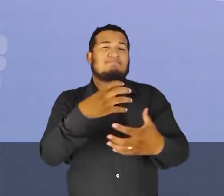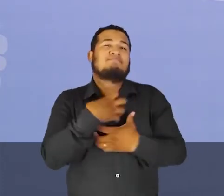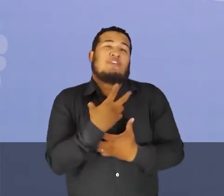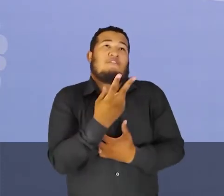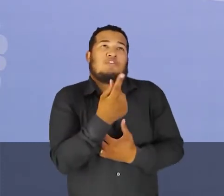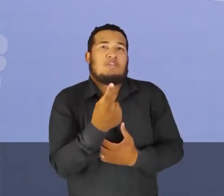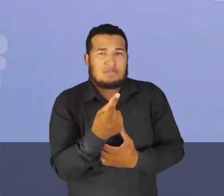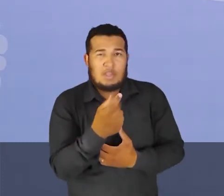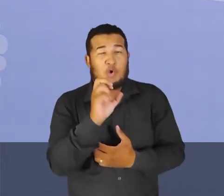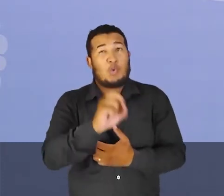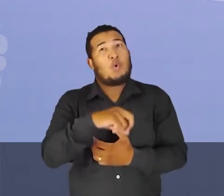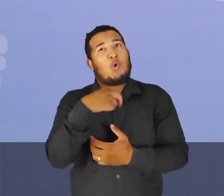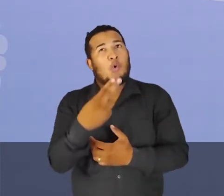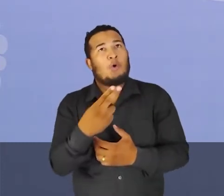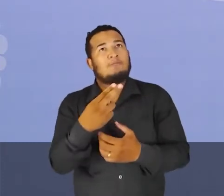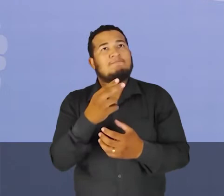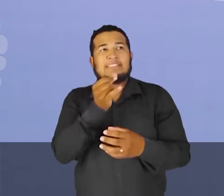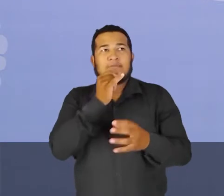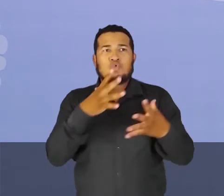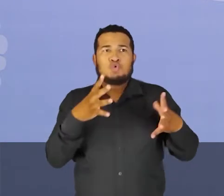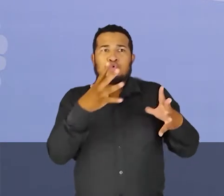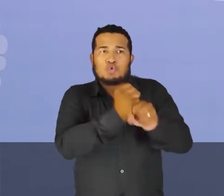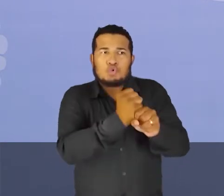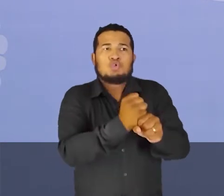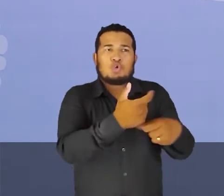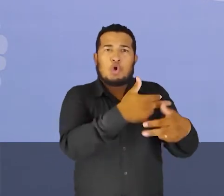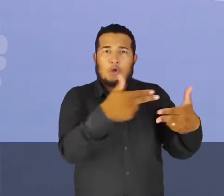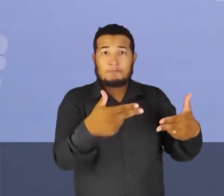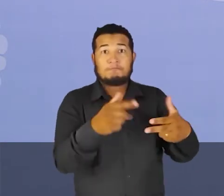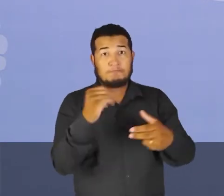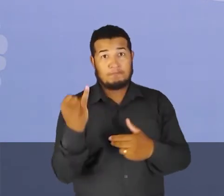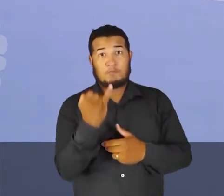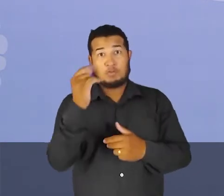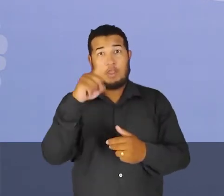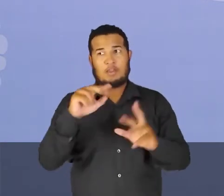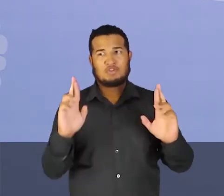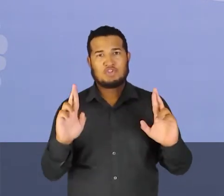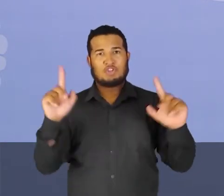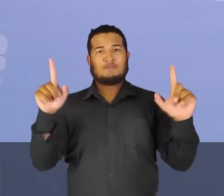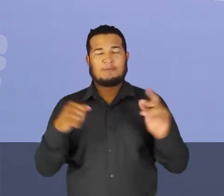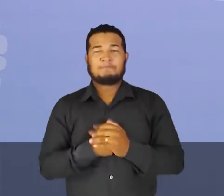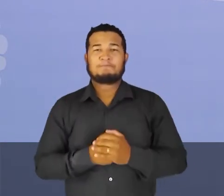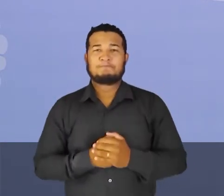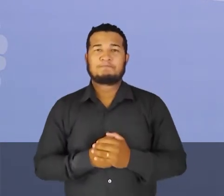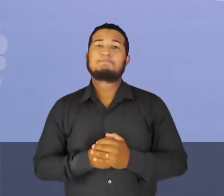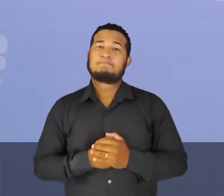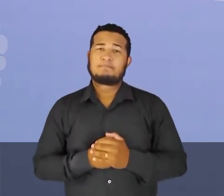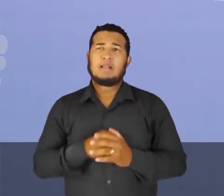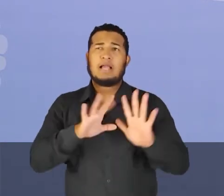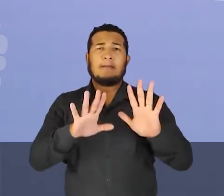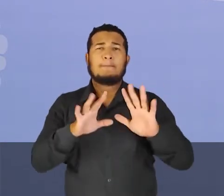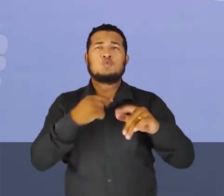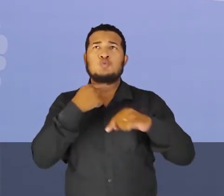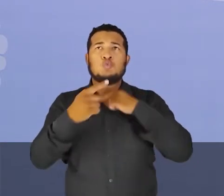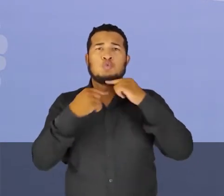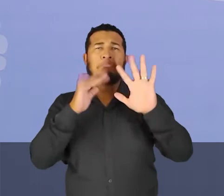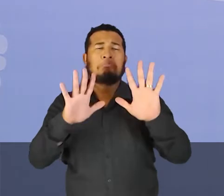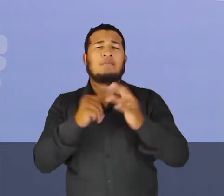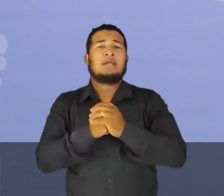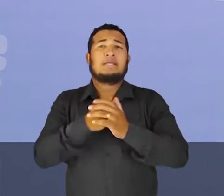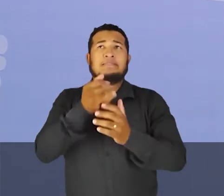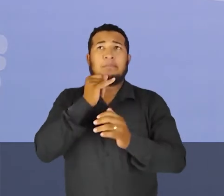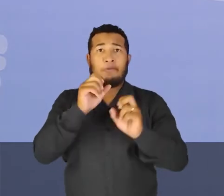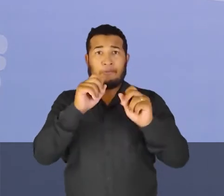estabilidade financeira, desse mero acúmulo de bens. Esse é um ponto importante, ok? E aí você pode me perguntar assim, mas